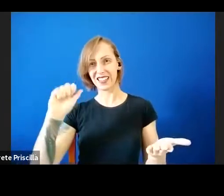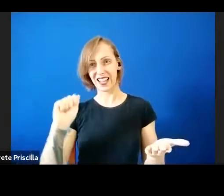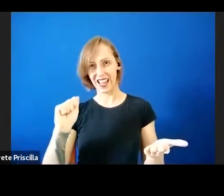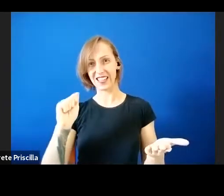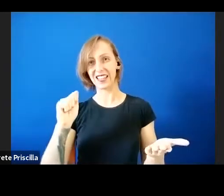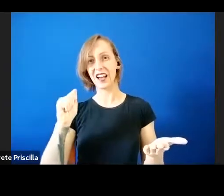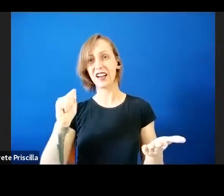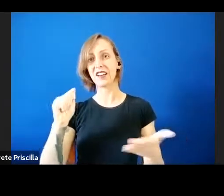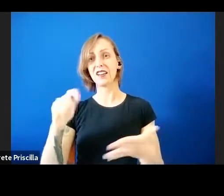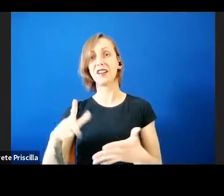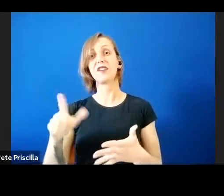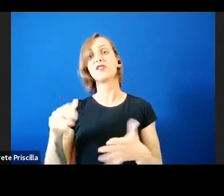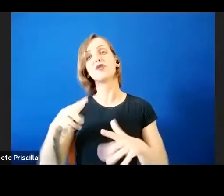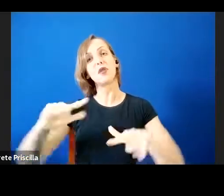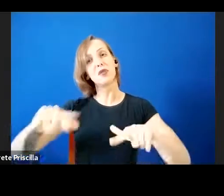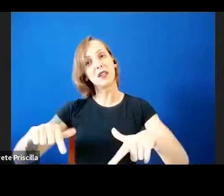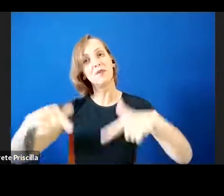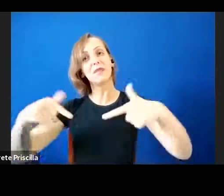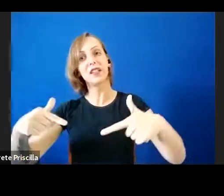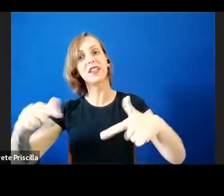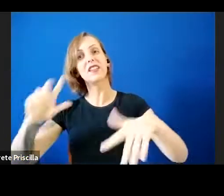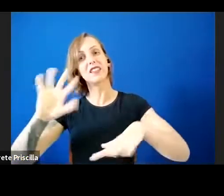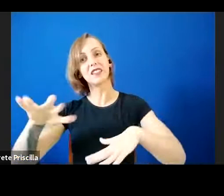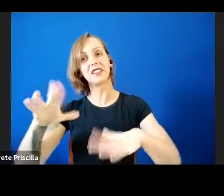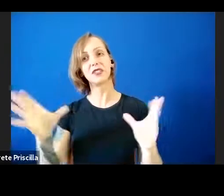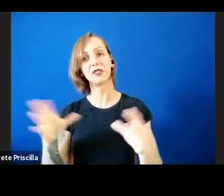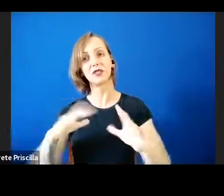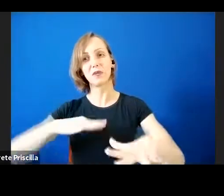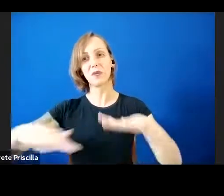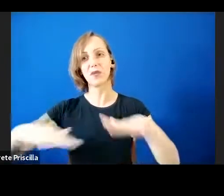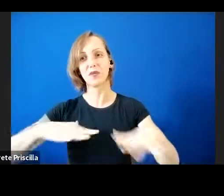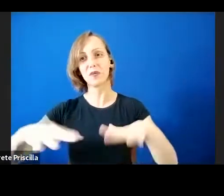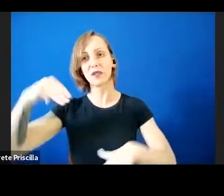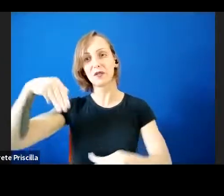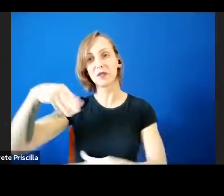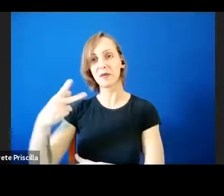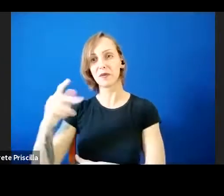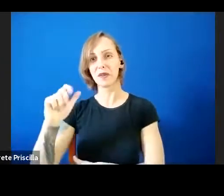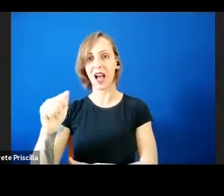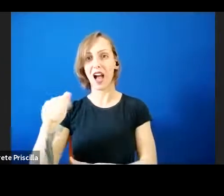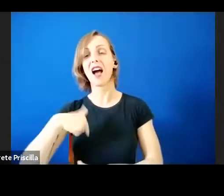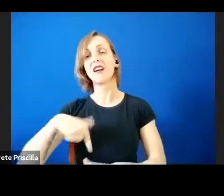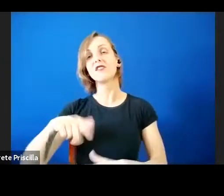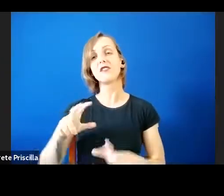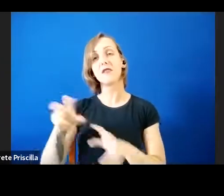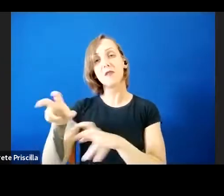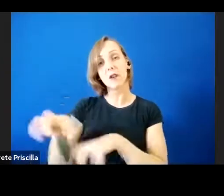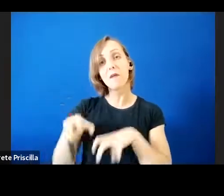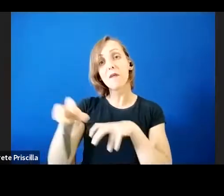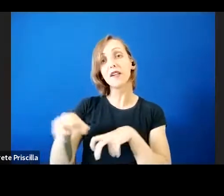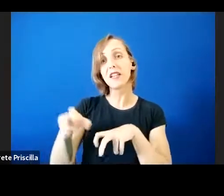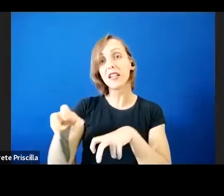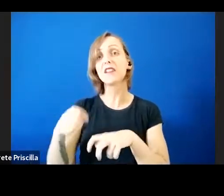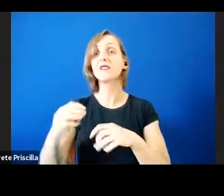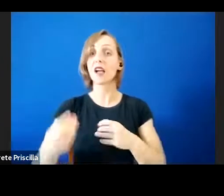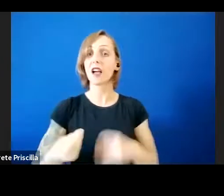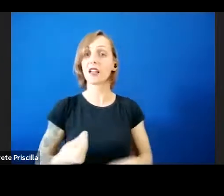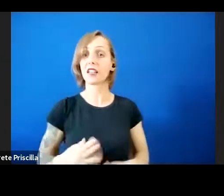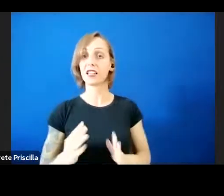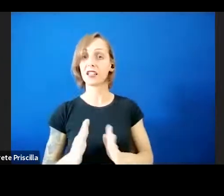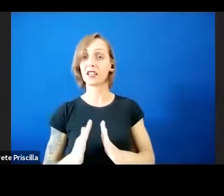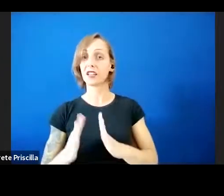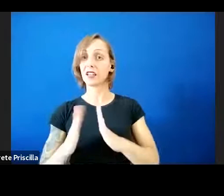Agricultores MPA, sou camponesa, sou feirante, sou aqui do Rio Grande do Sul. Vou